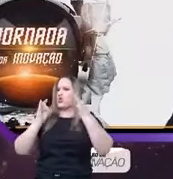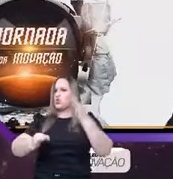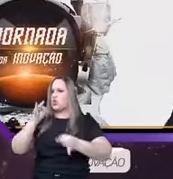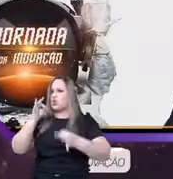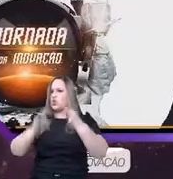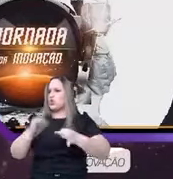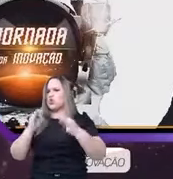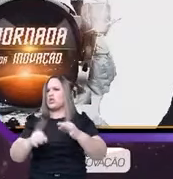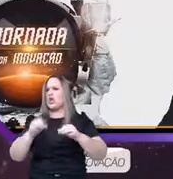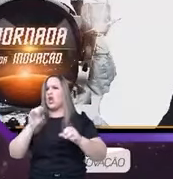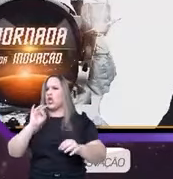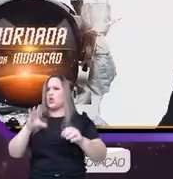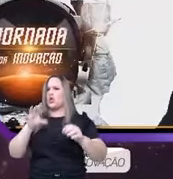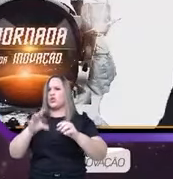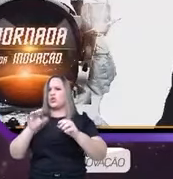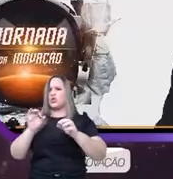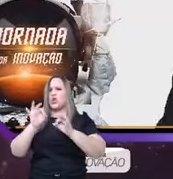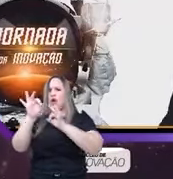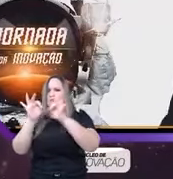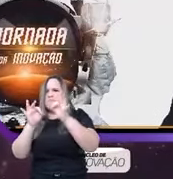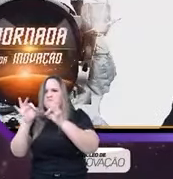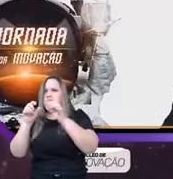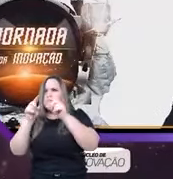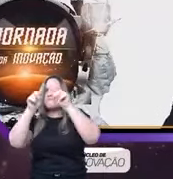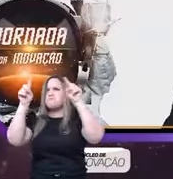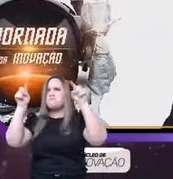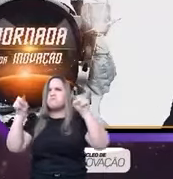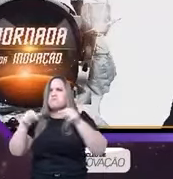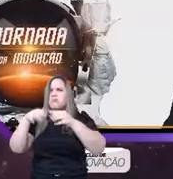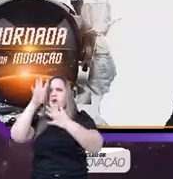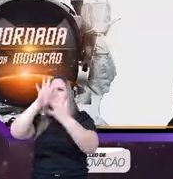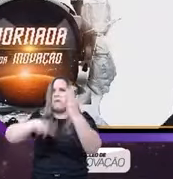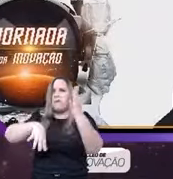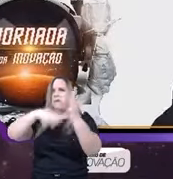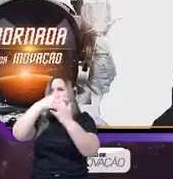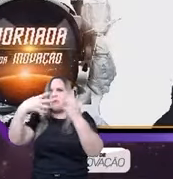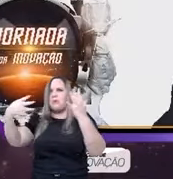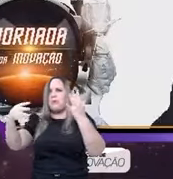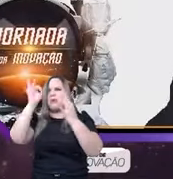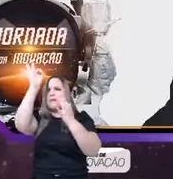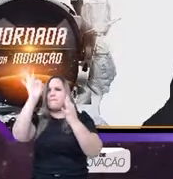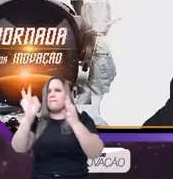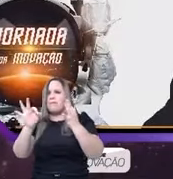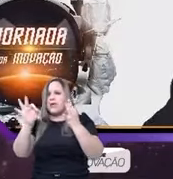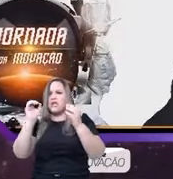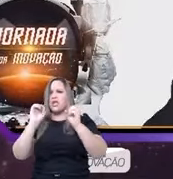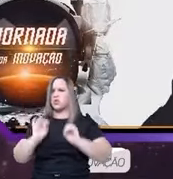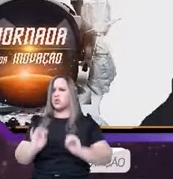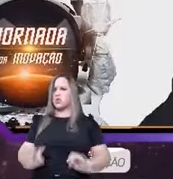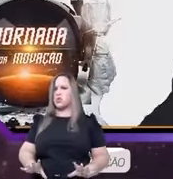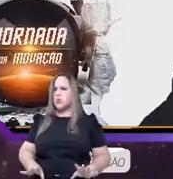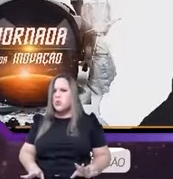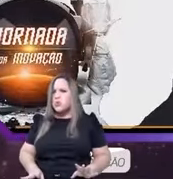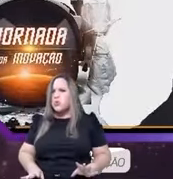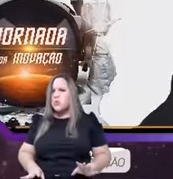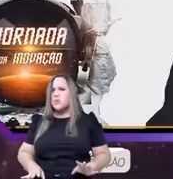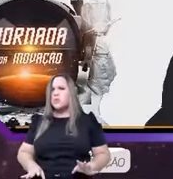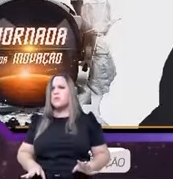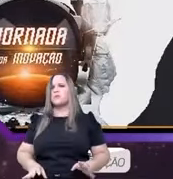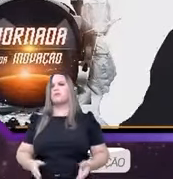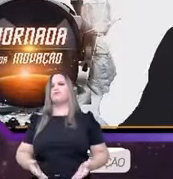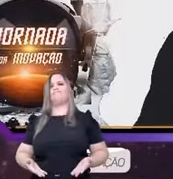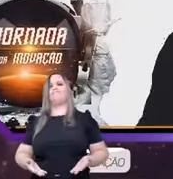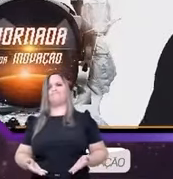meramente estatística? Será que nós estamos tratando da produtização da jurisdição? Então, quando